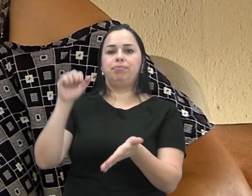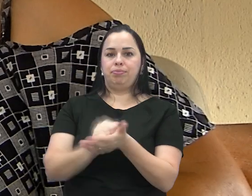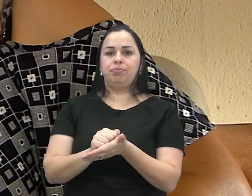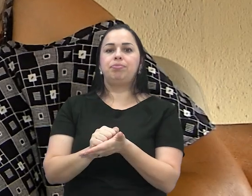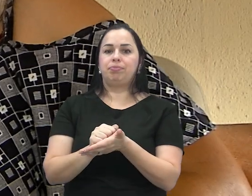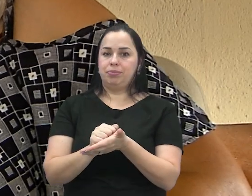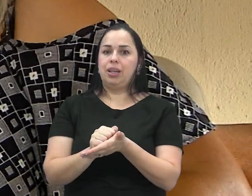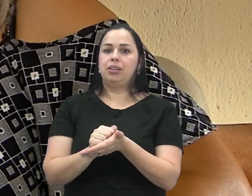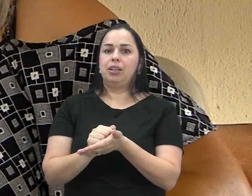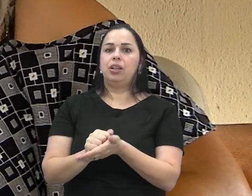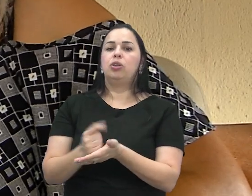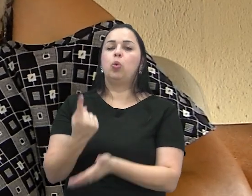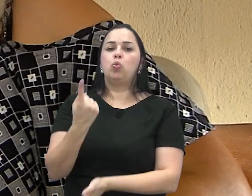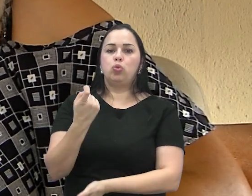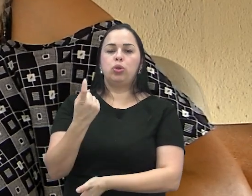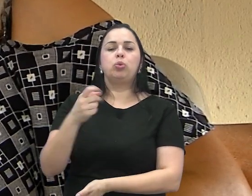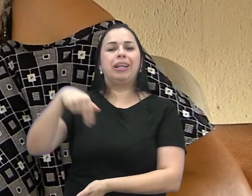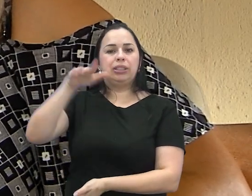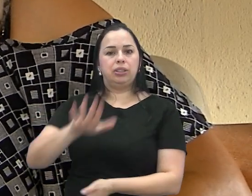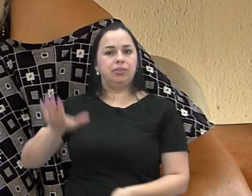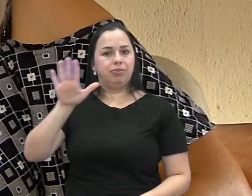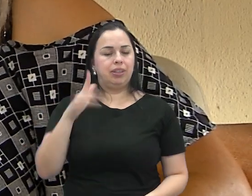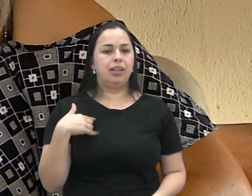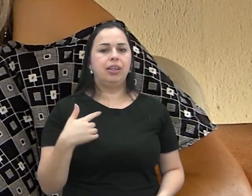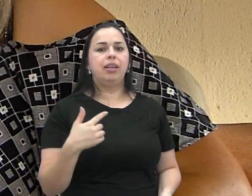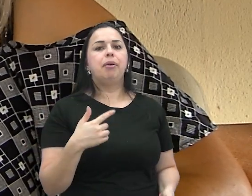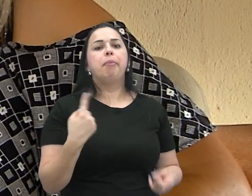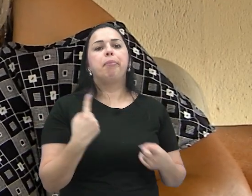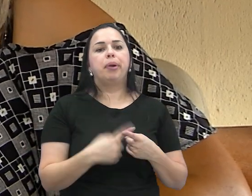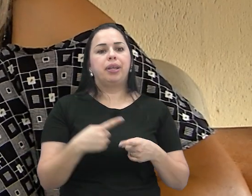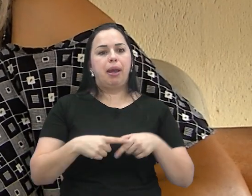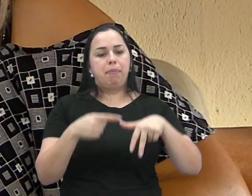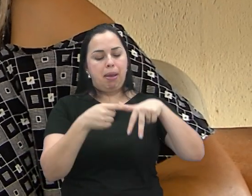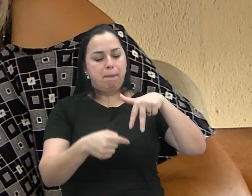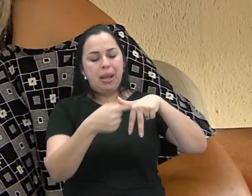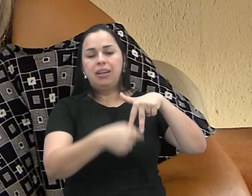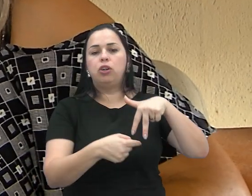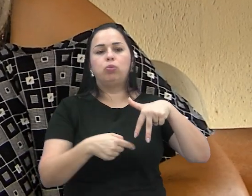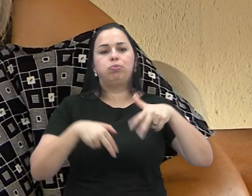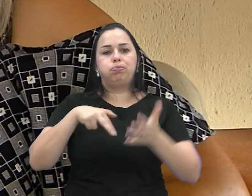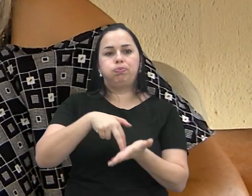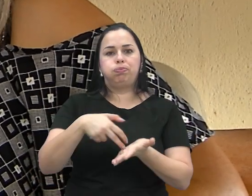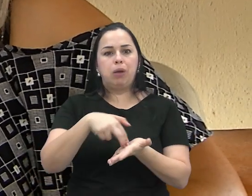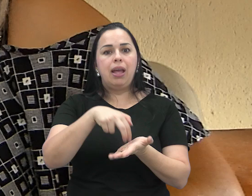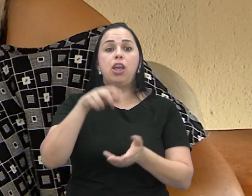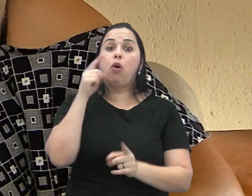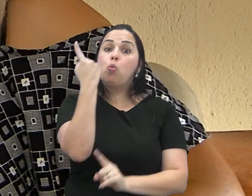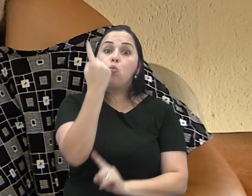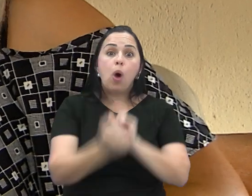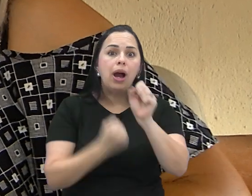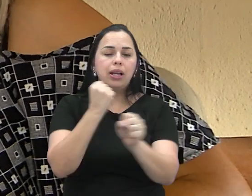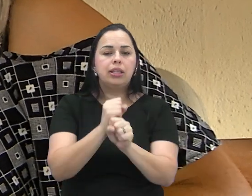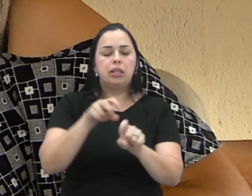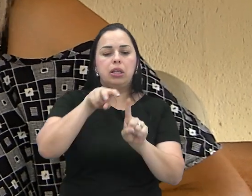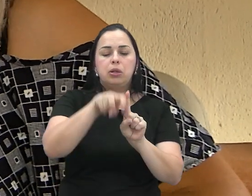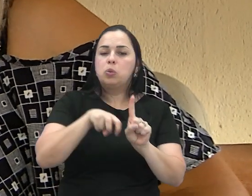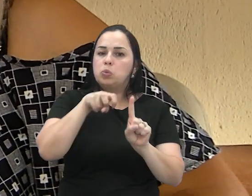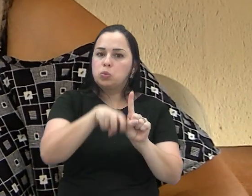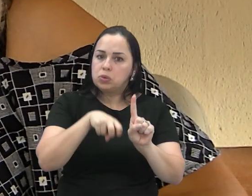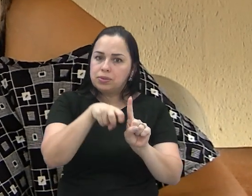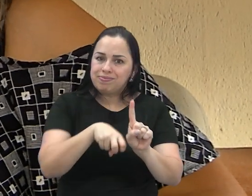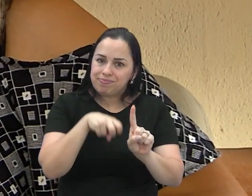Eu fiquei com dificuldade de trabalho, porque eu não tinha mais o movimento, da minha perna. Fiquei 1 ano de cadeira e movimento, sem